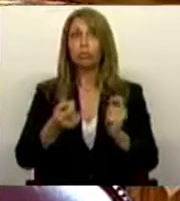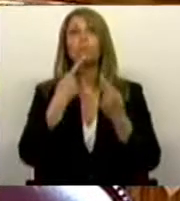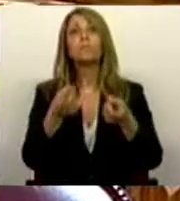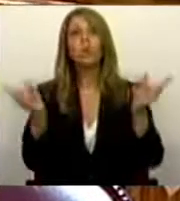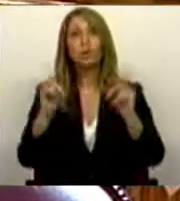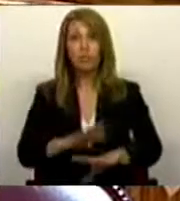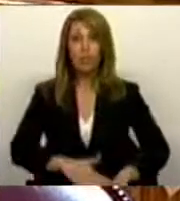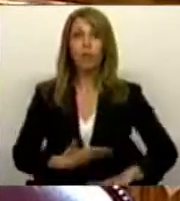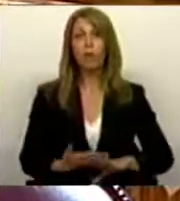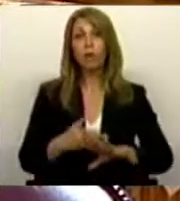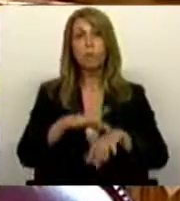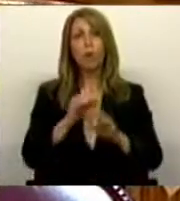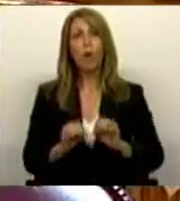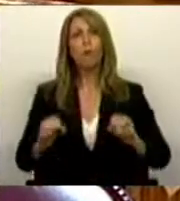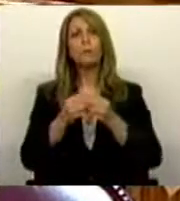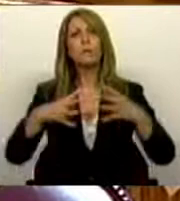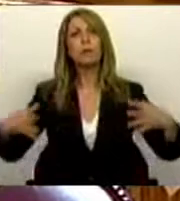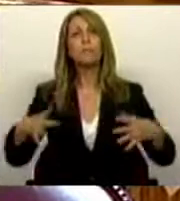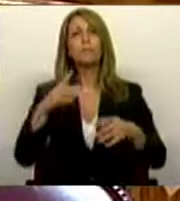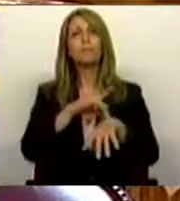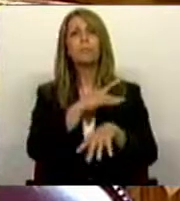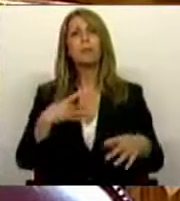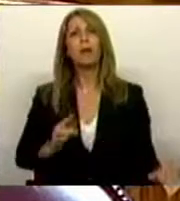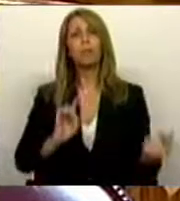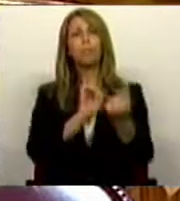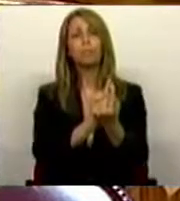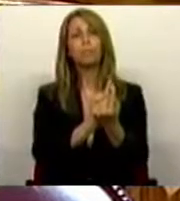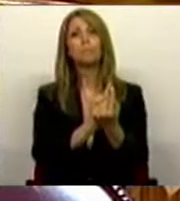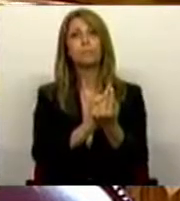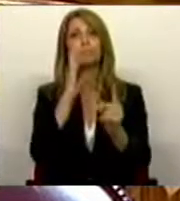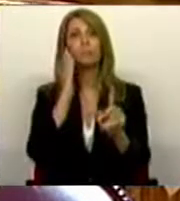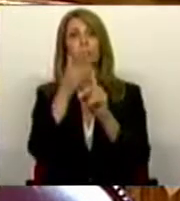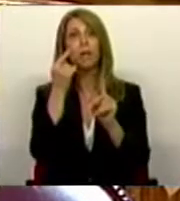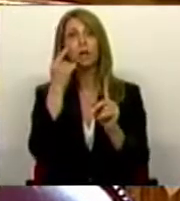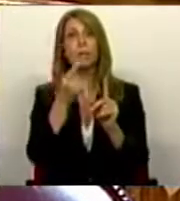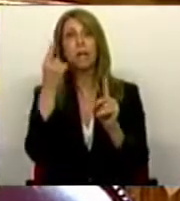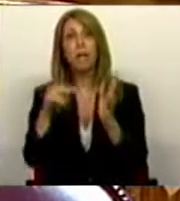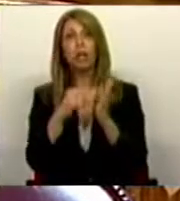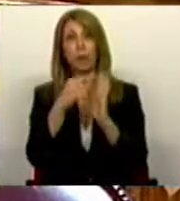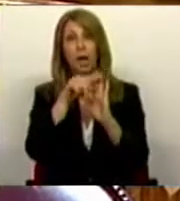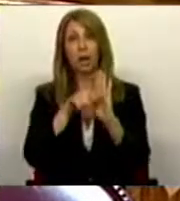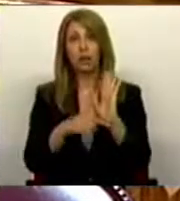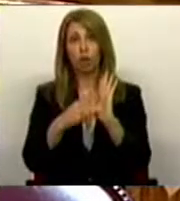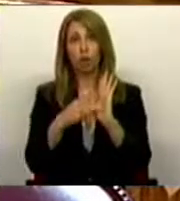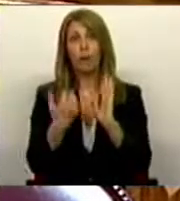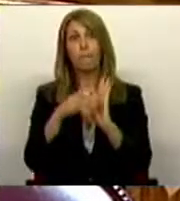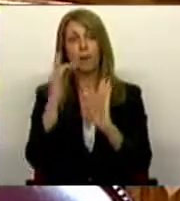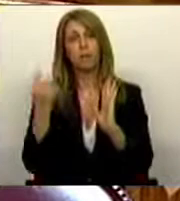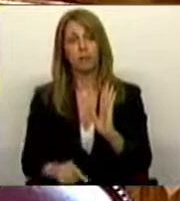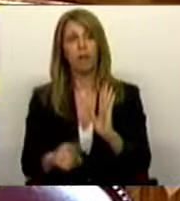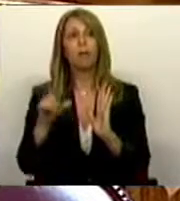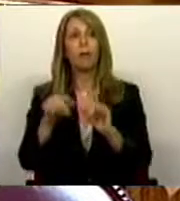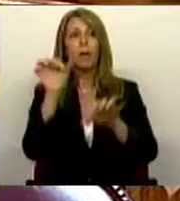com aumento das consultas hospitalares, com foco nas especialidades que têm maior espera. Também o aumento das cirurgias, com o